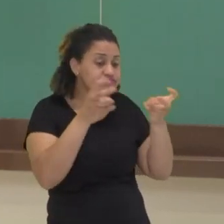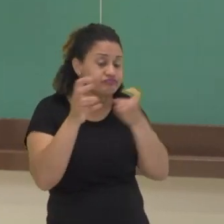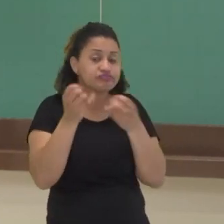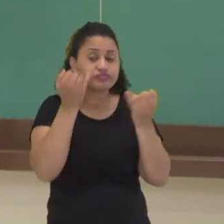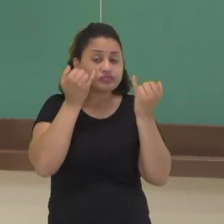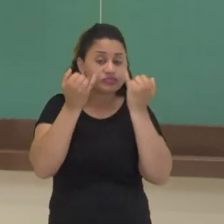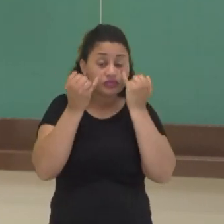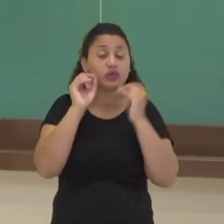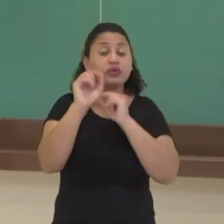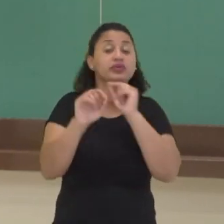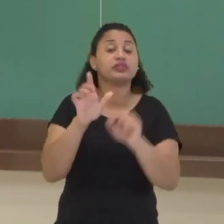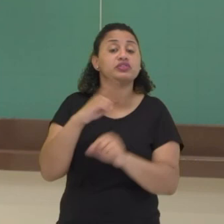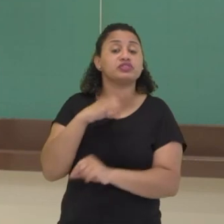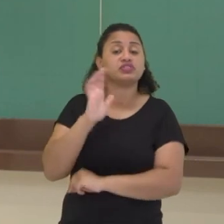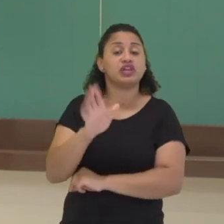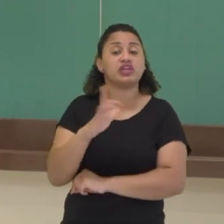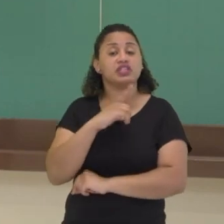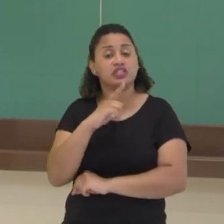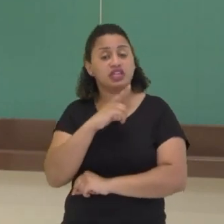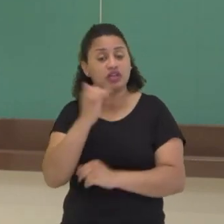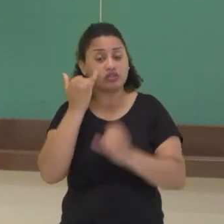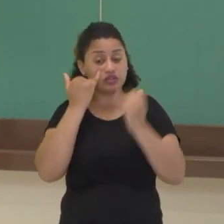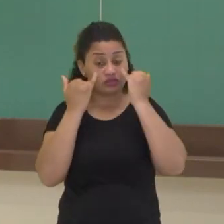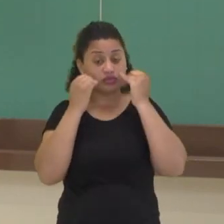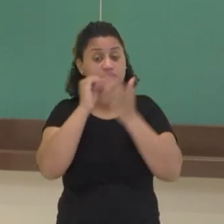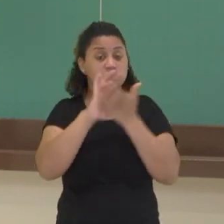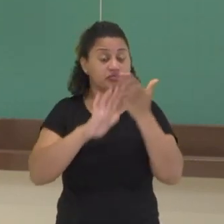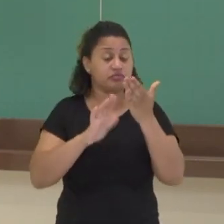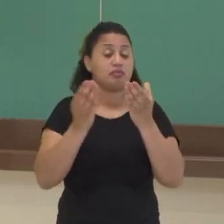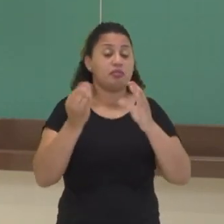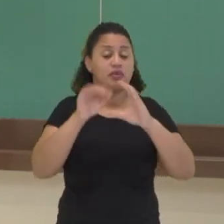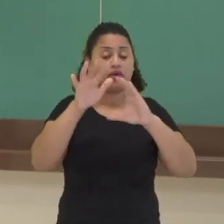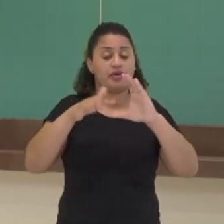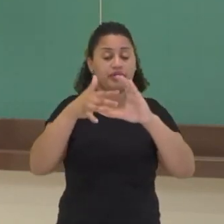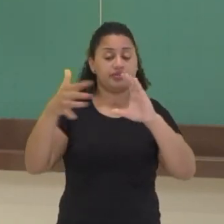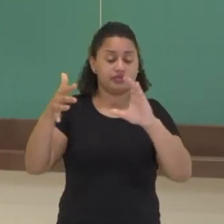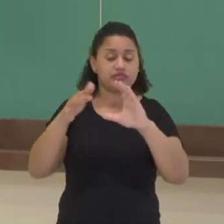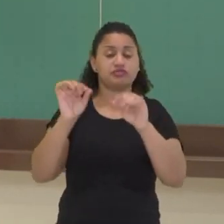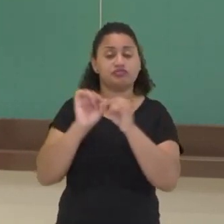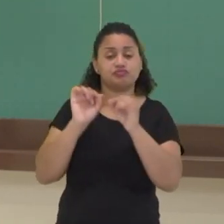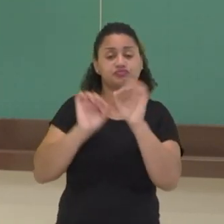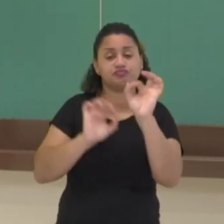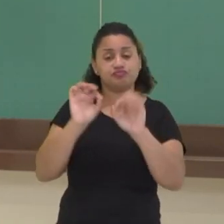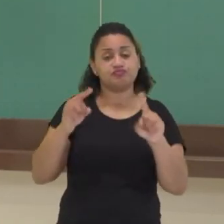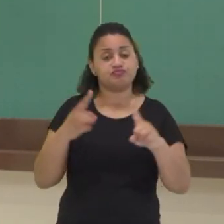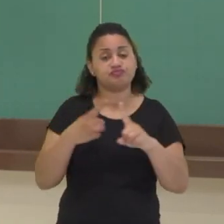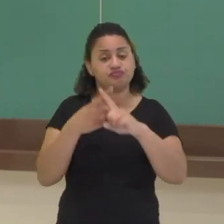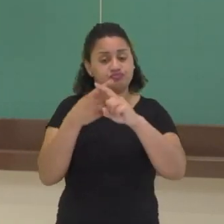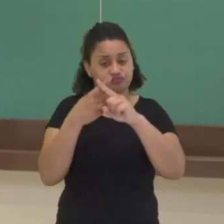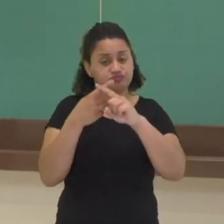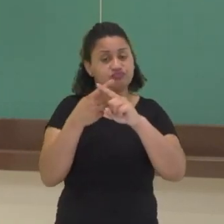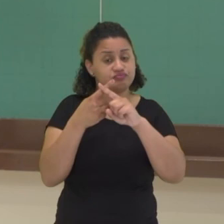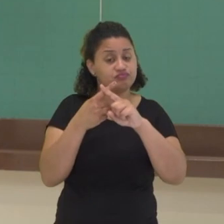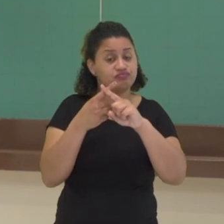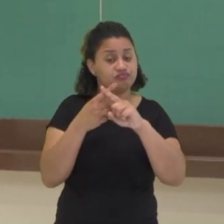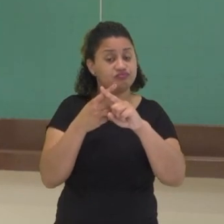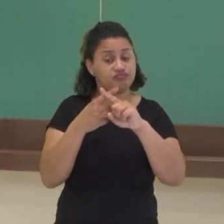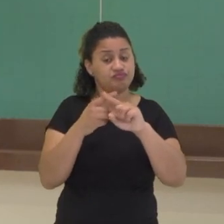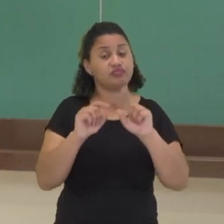retiro o que eu tenho no exercício, coloco na tabela, faça a multiplicação